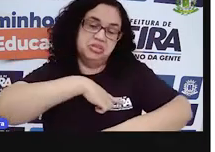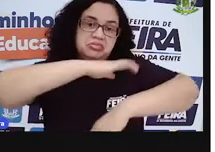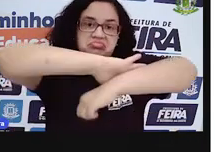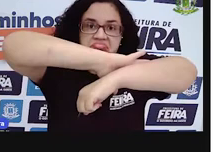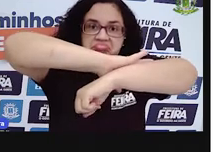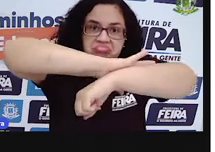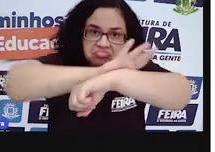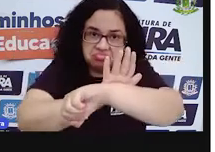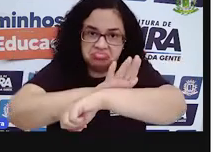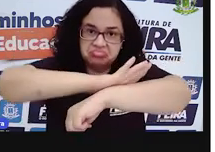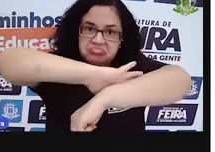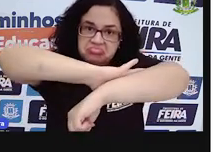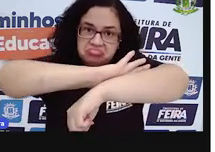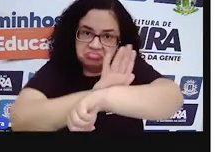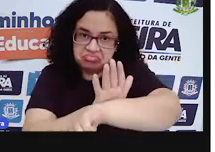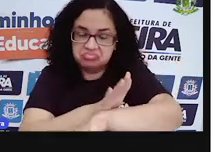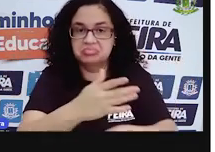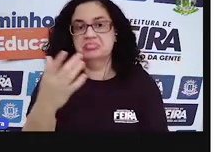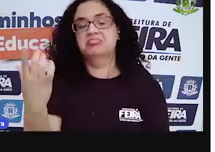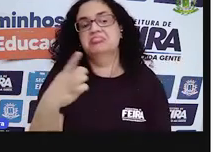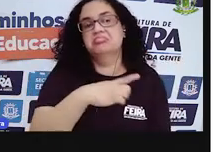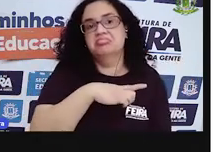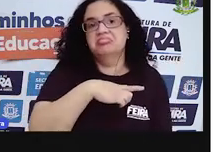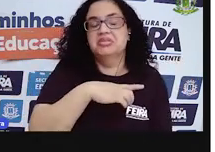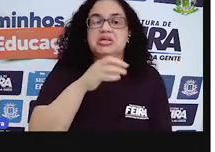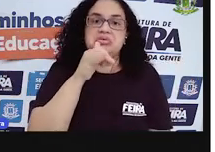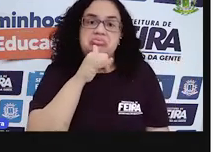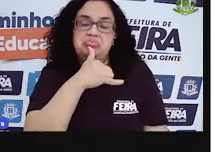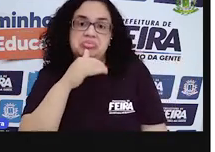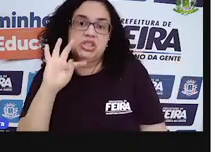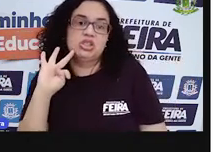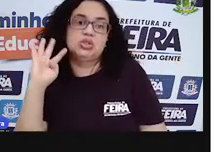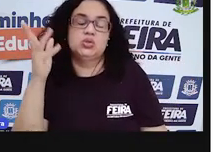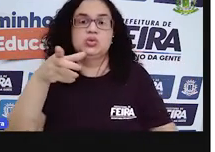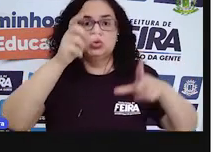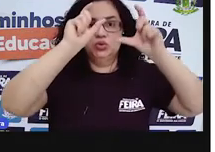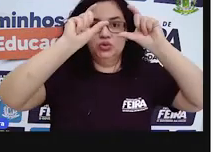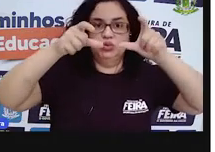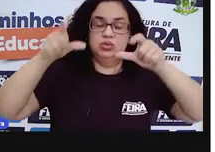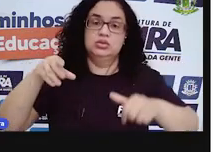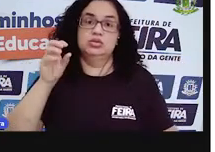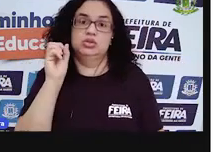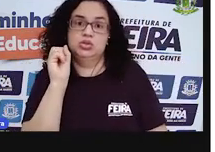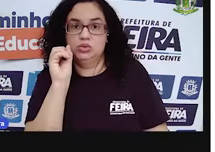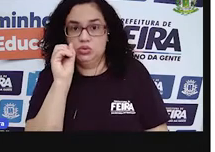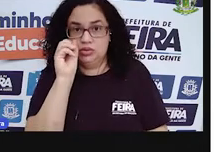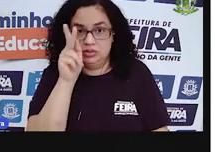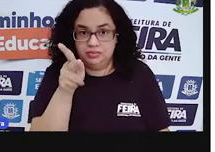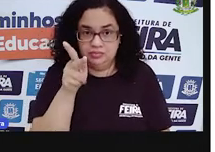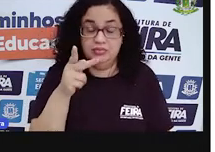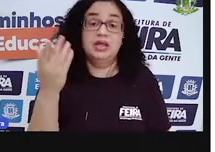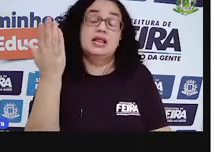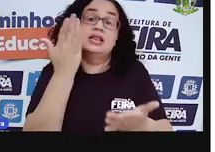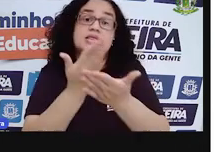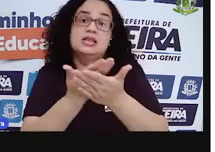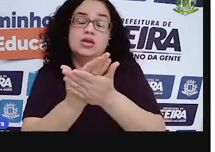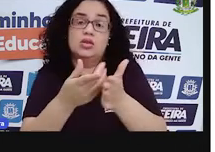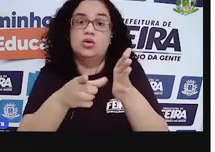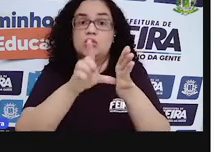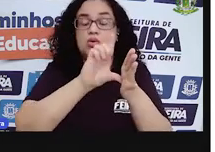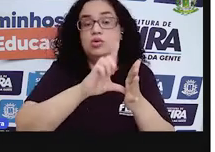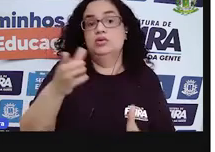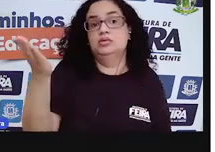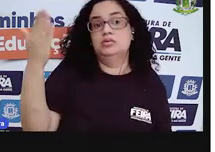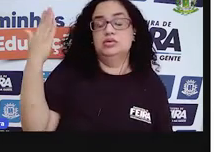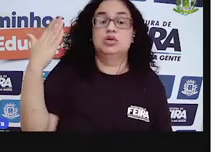asism está infelizmente ainda em todos os lugares Tá bom então que a gente fez na aula anterior